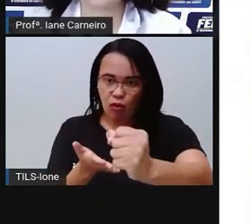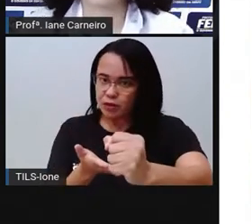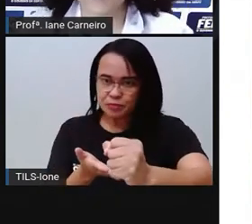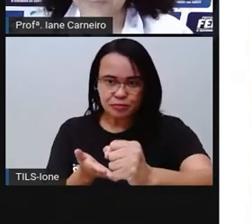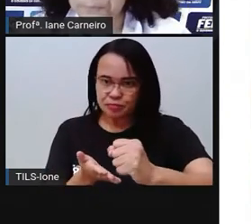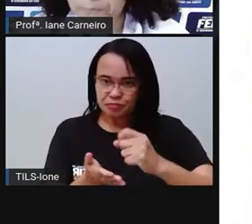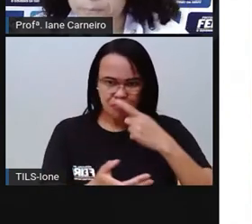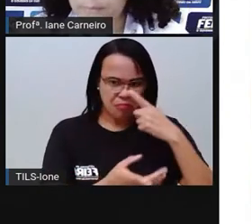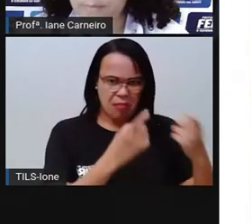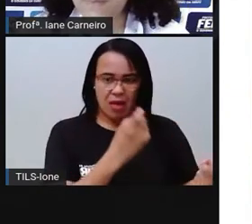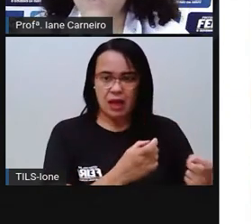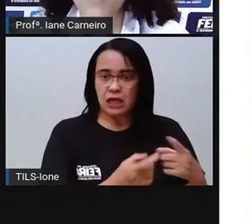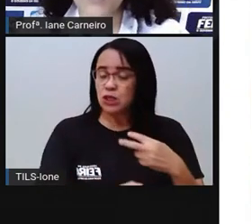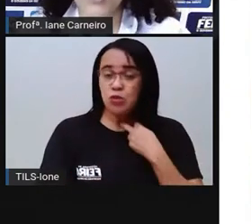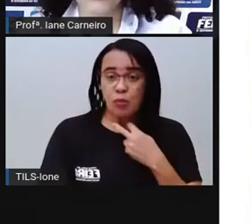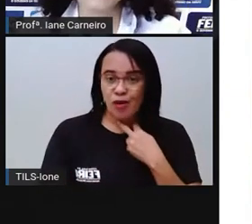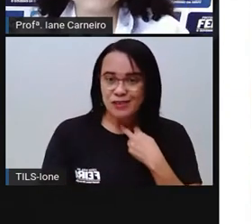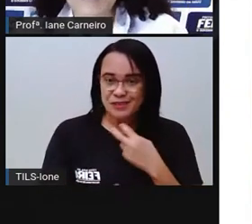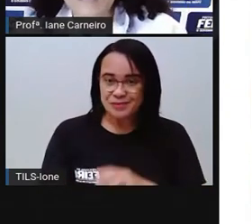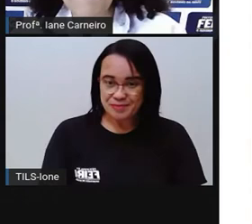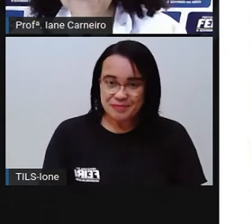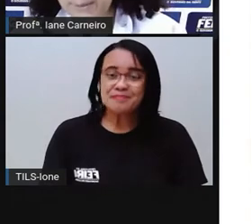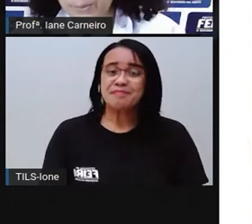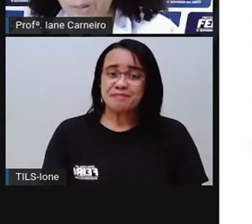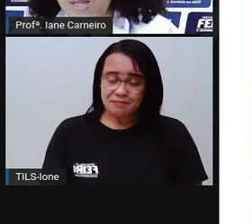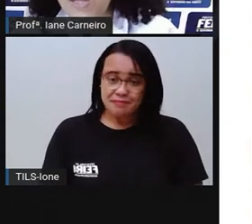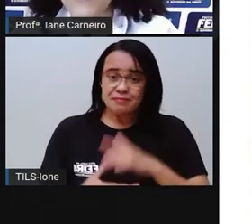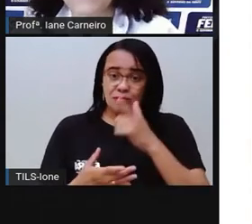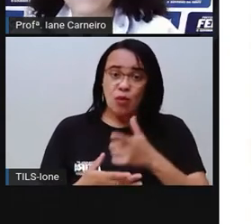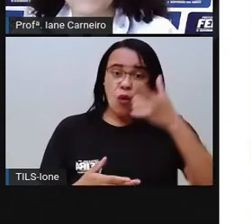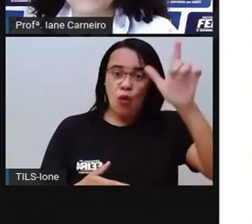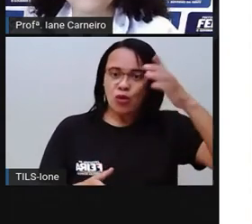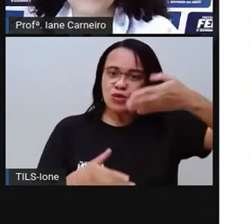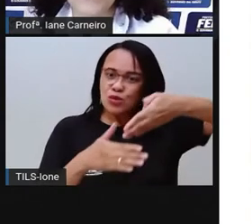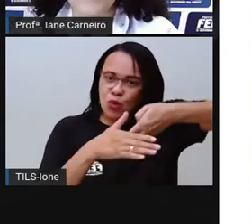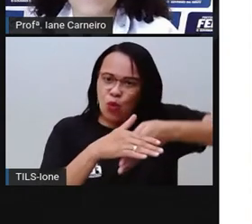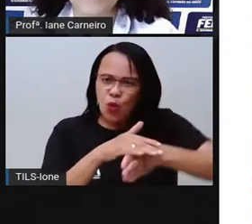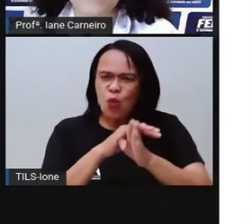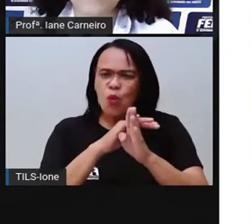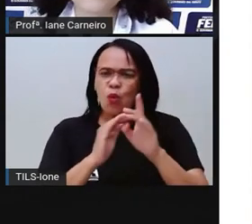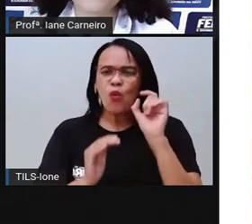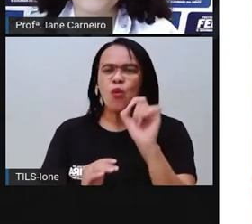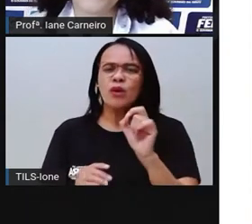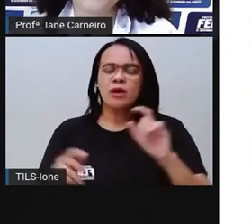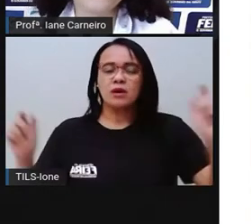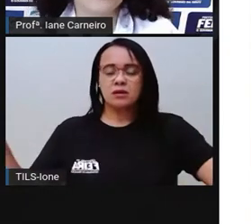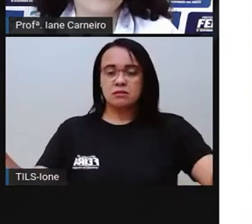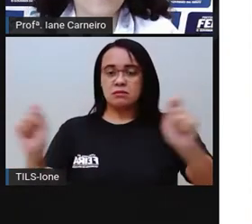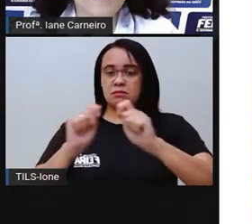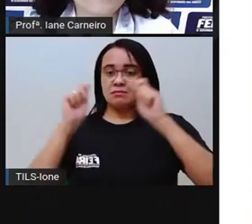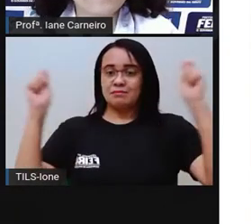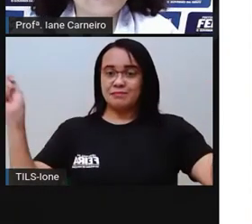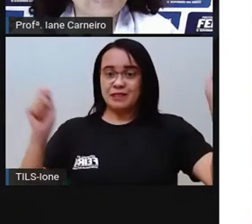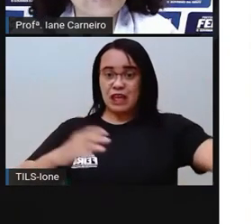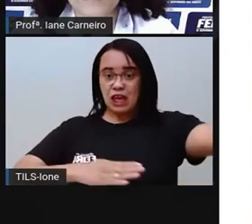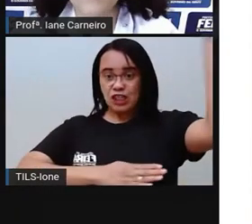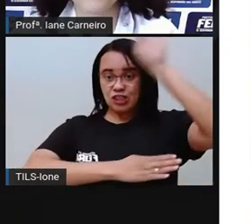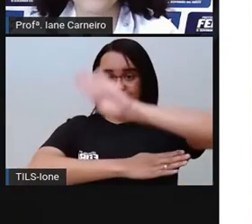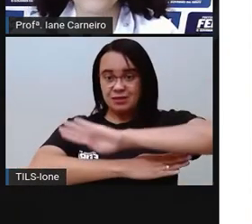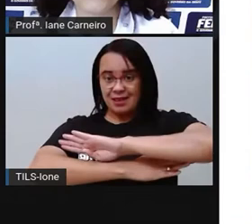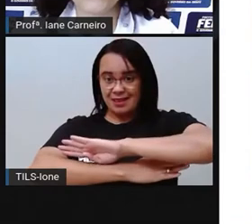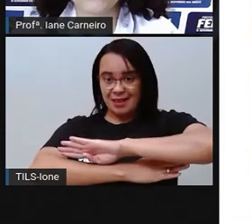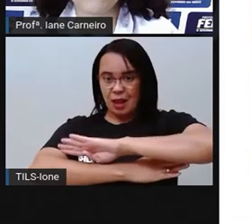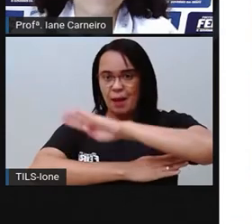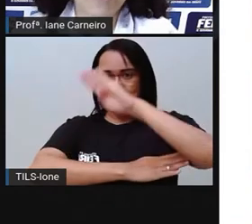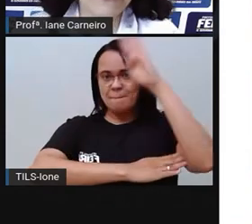dodói da barriguinha. Outro hábito, ó, deixar a casa ventilada. E aí a Pró